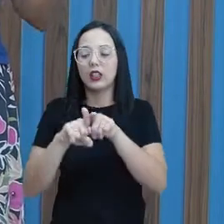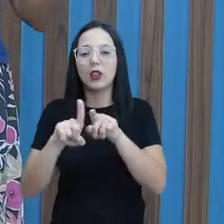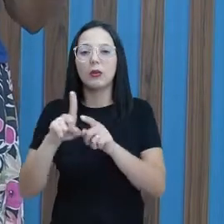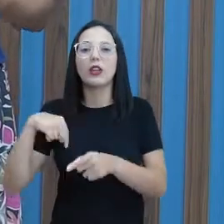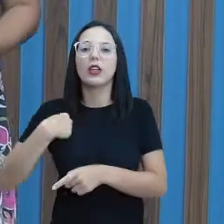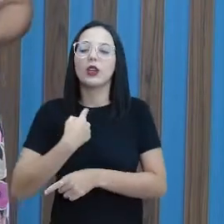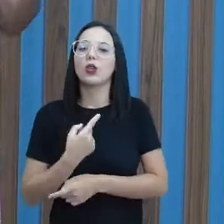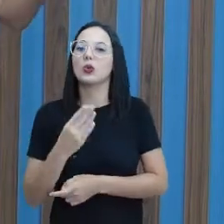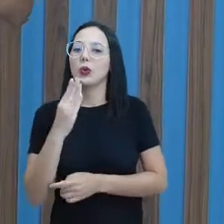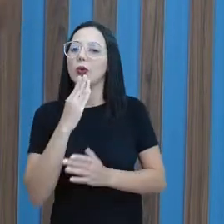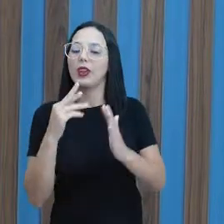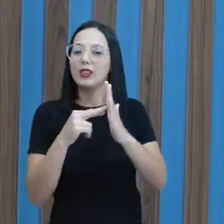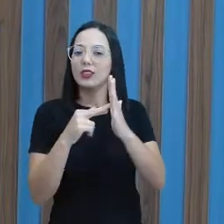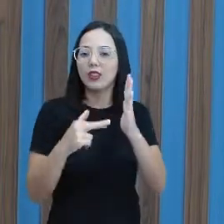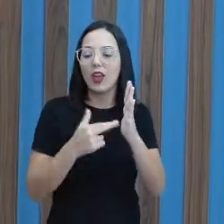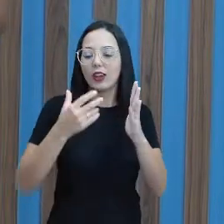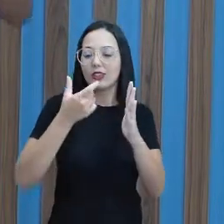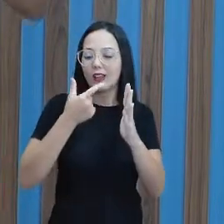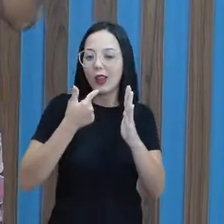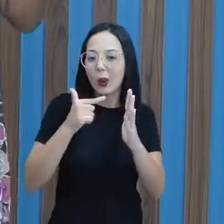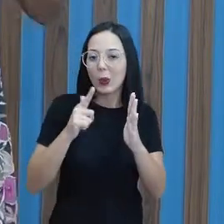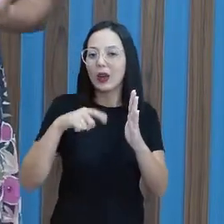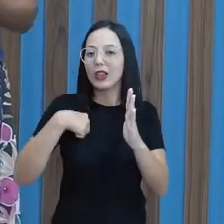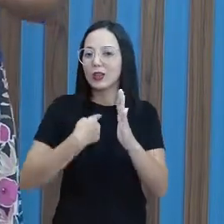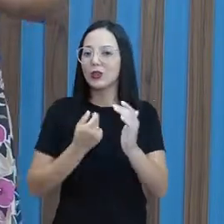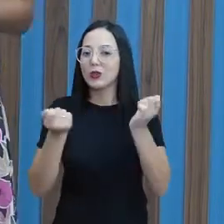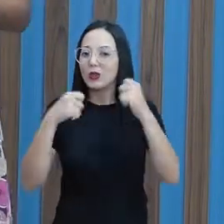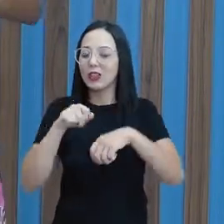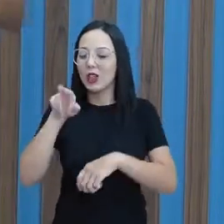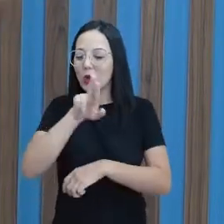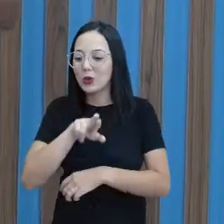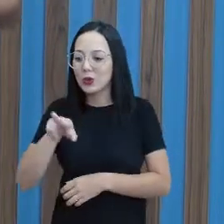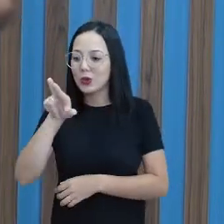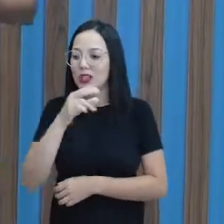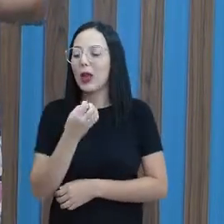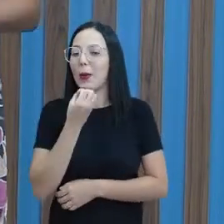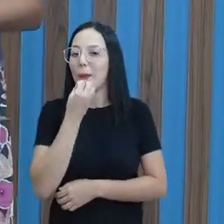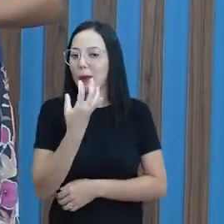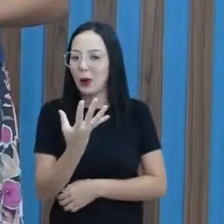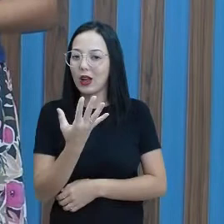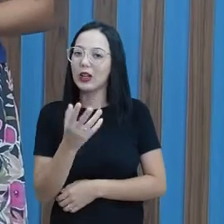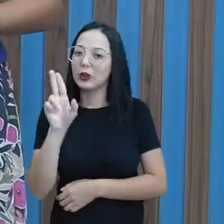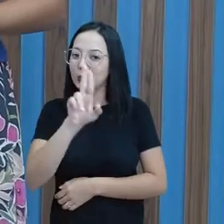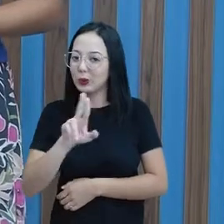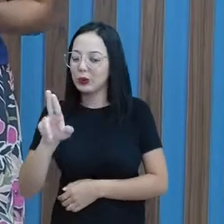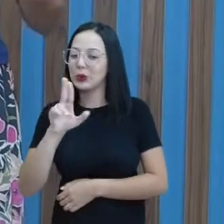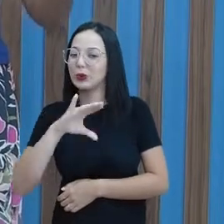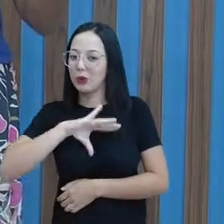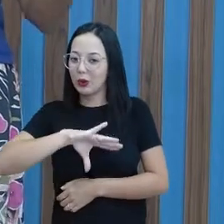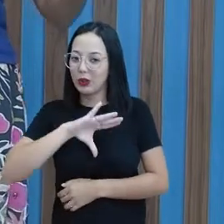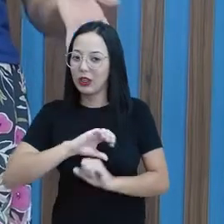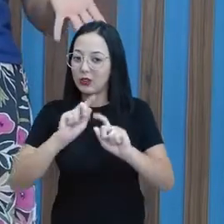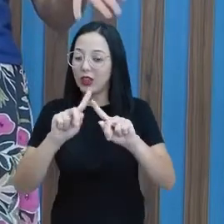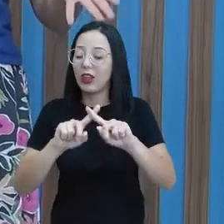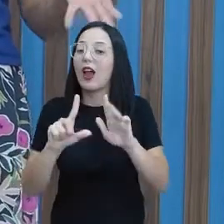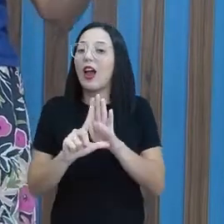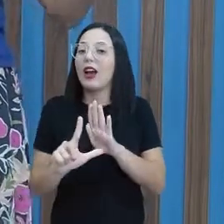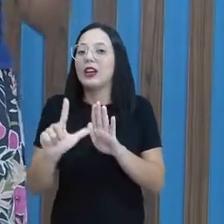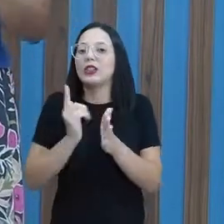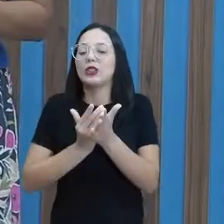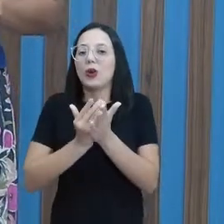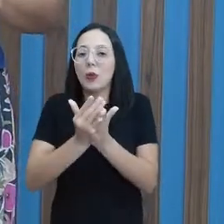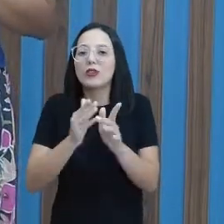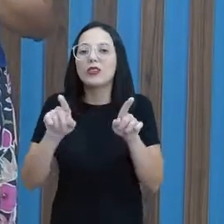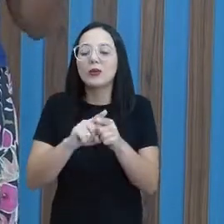regras da língua, para que a gente possa fazer um bom uso deles, um bom uso dela, né? Antes de começarmos,